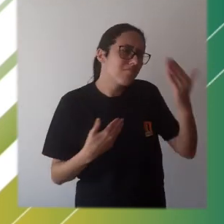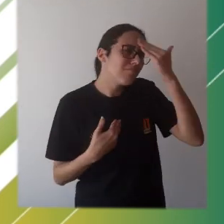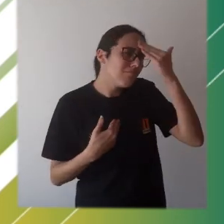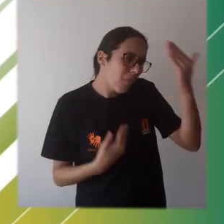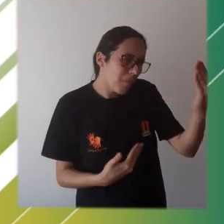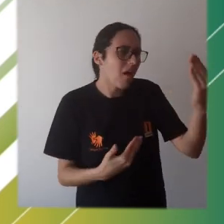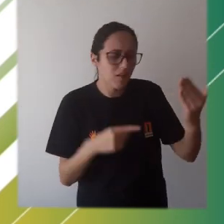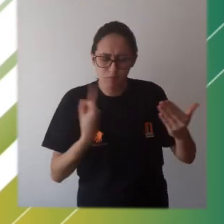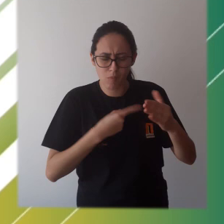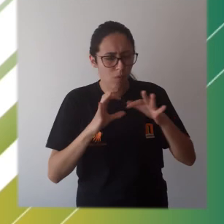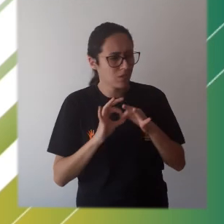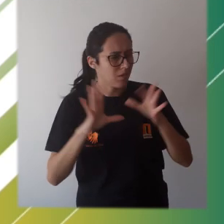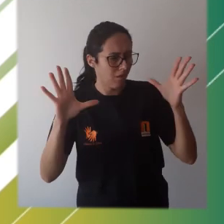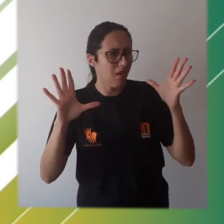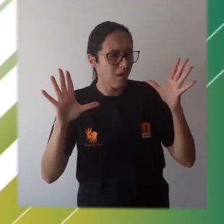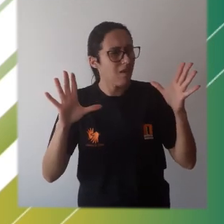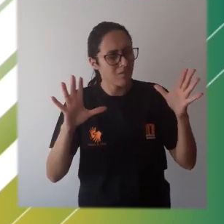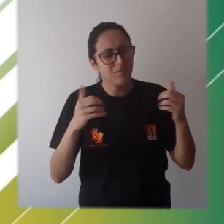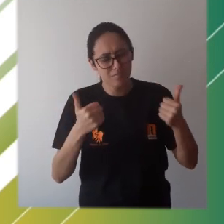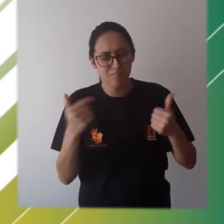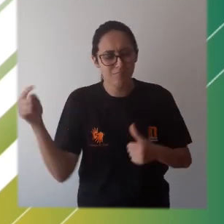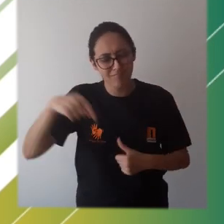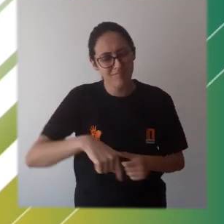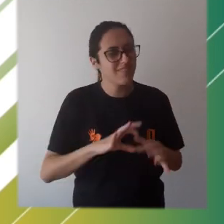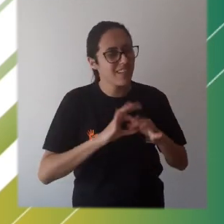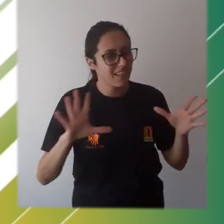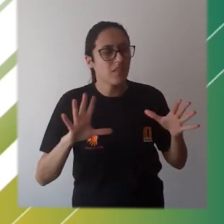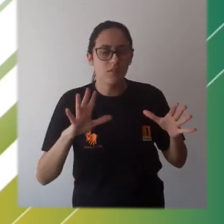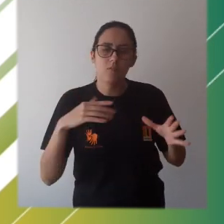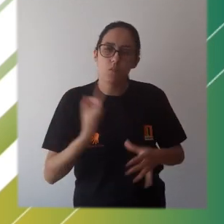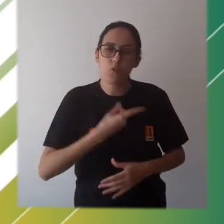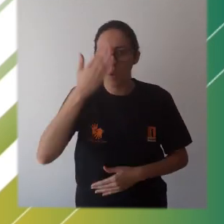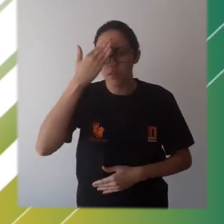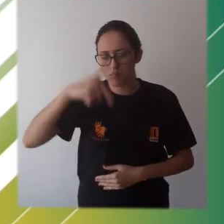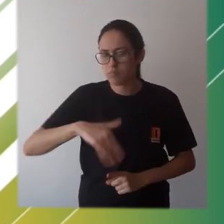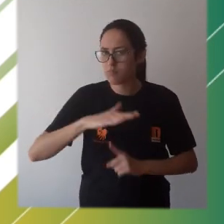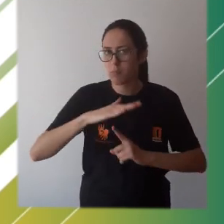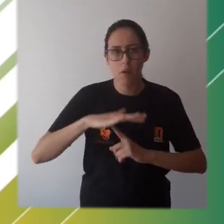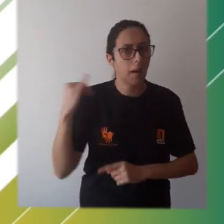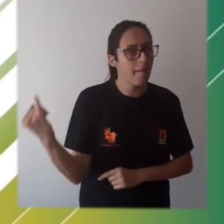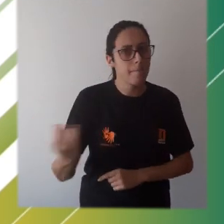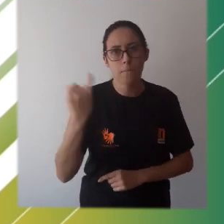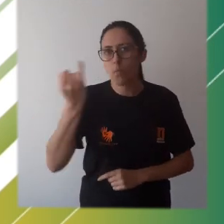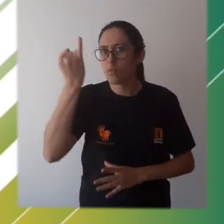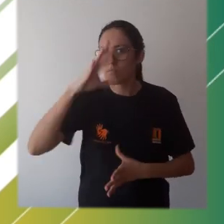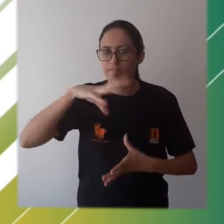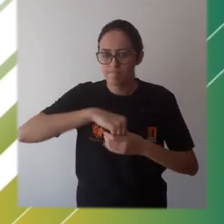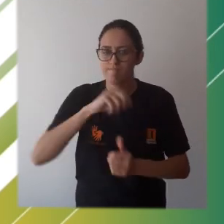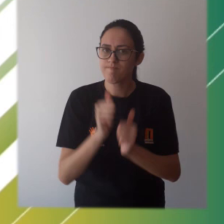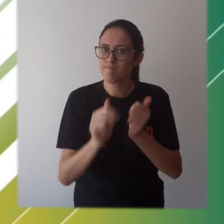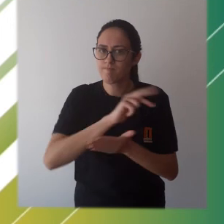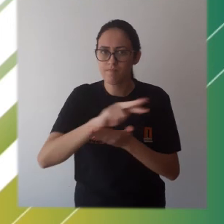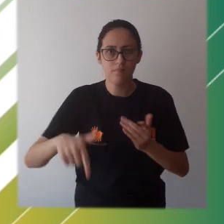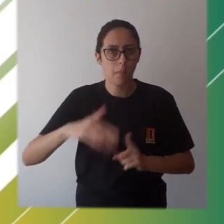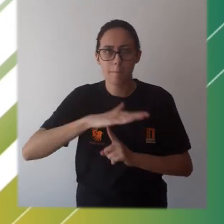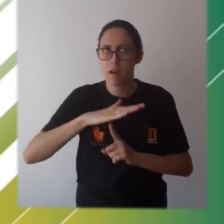Obrigado, Henry, estamos à disposição, a gente sabe a importância que o Estado tem nesse elo, nessa cadeia do esporte, né?